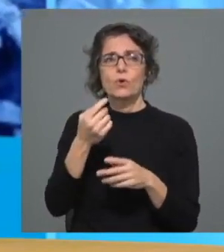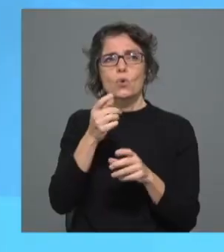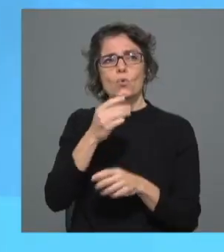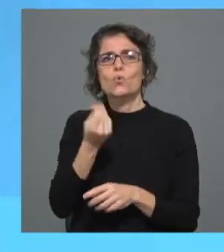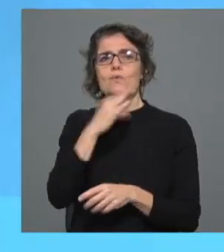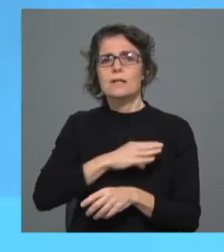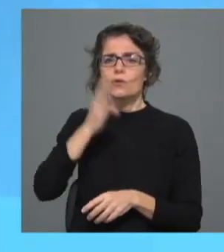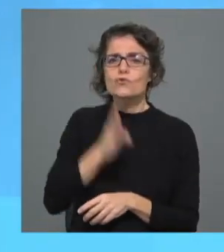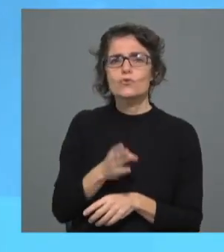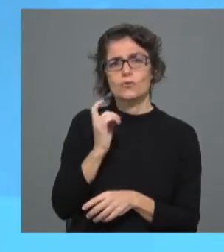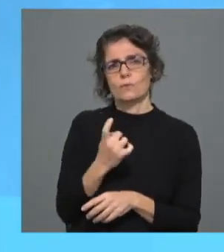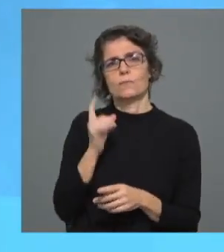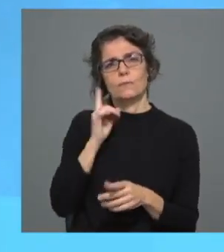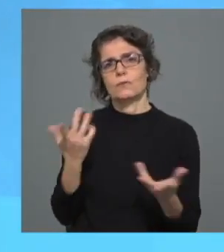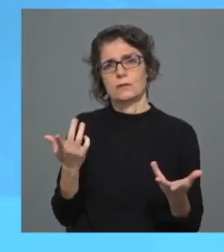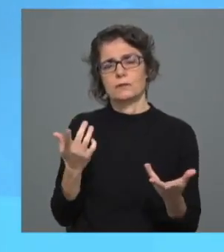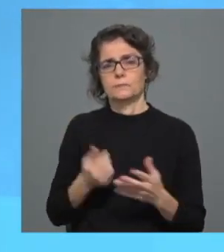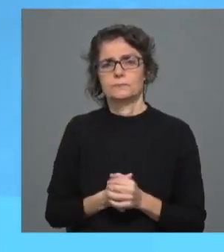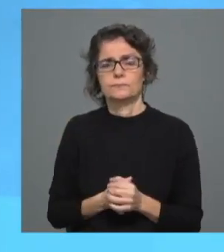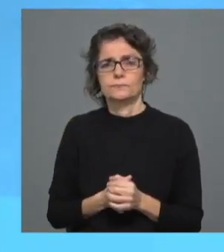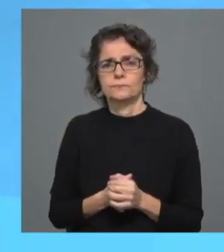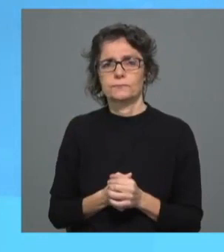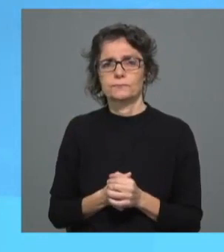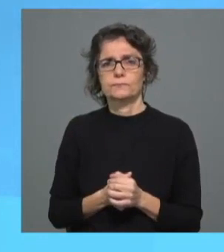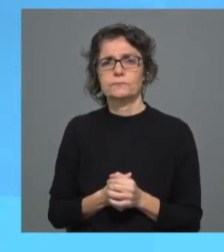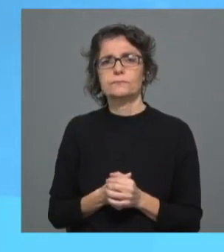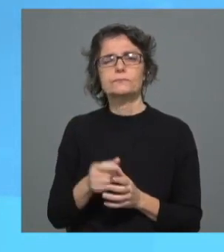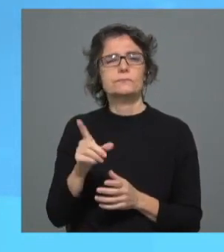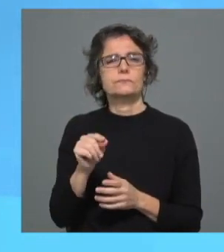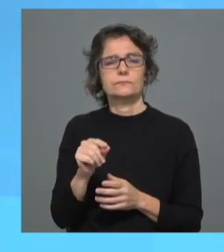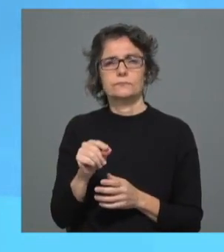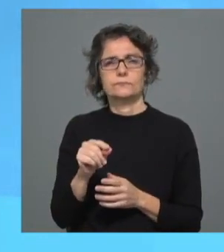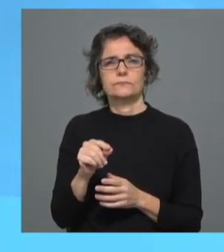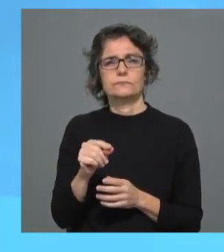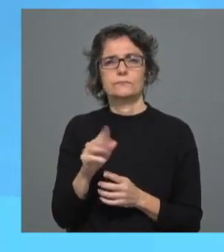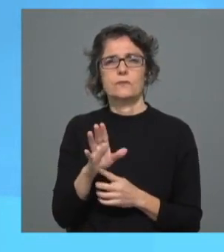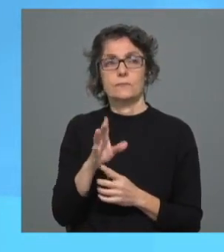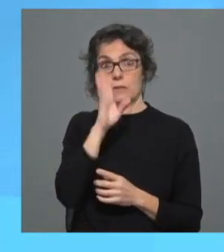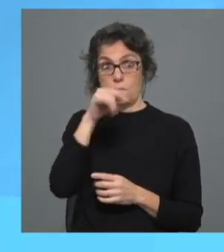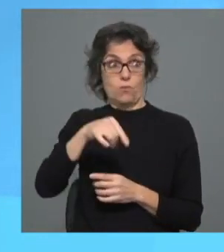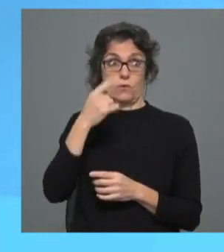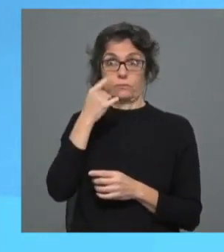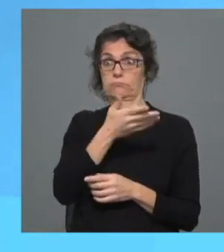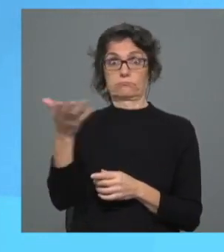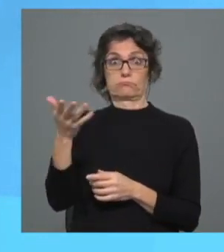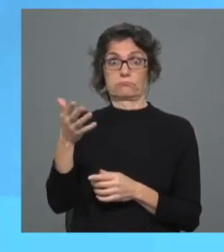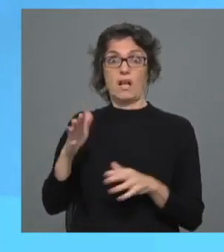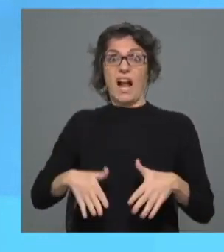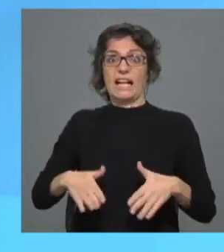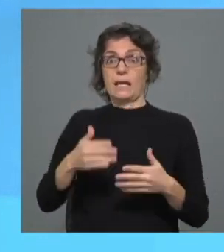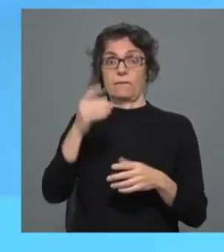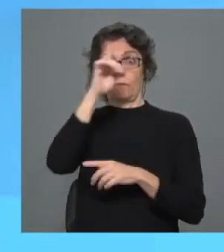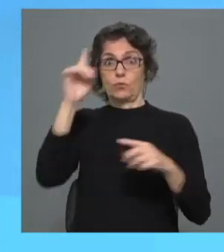para além do salário, há situações, afim, laborais que são muito específicas. Por exemplo, a dos professores, com greves sucessivas